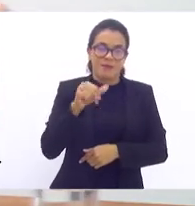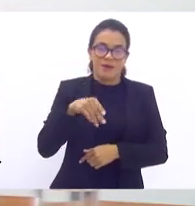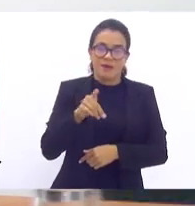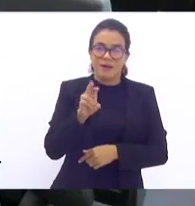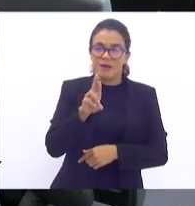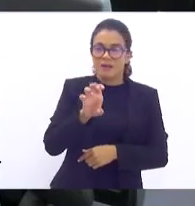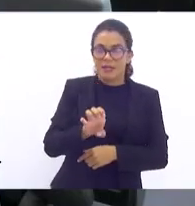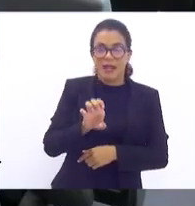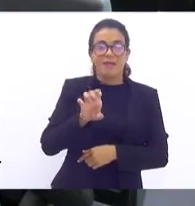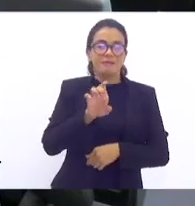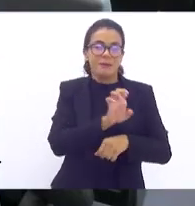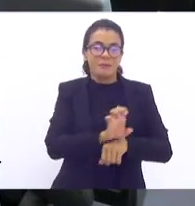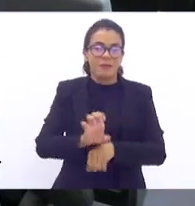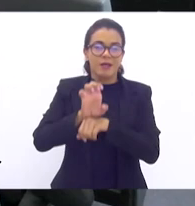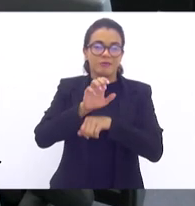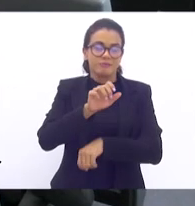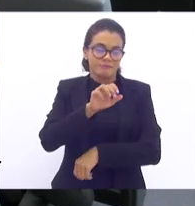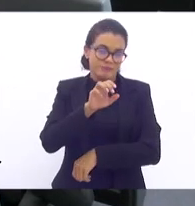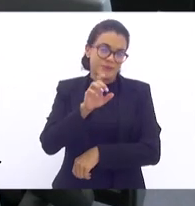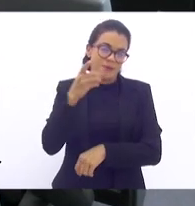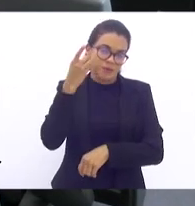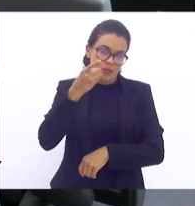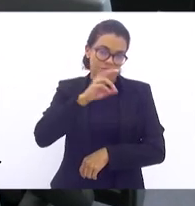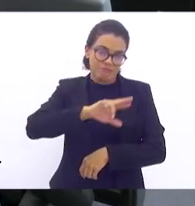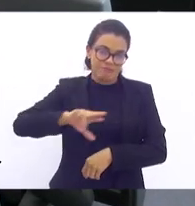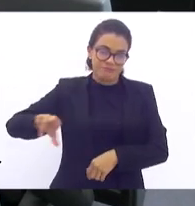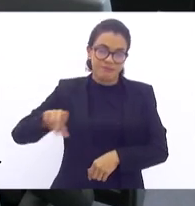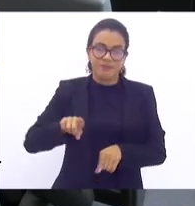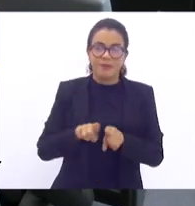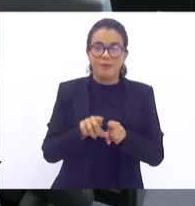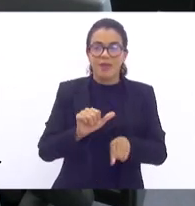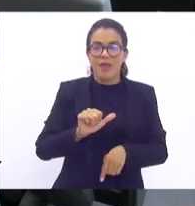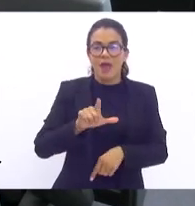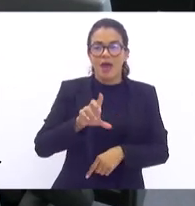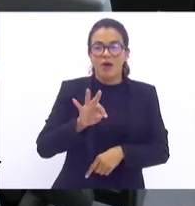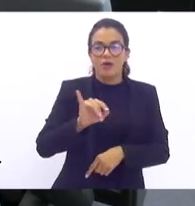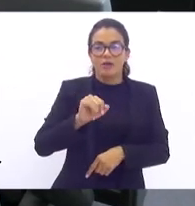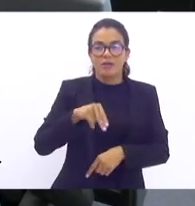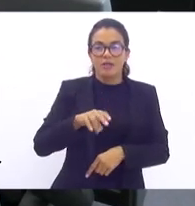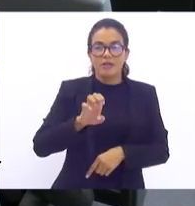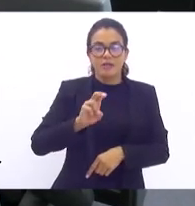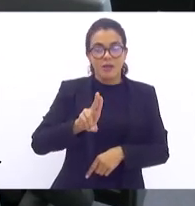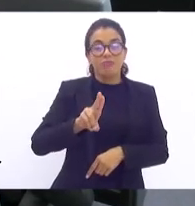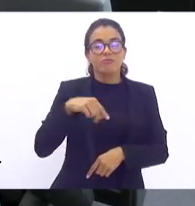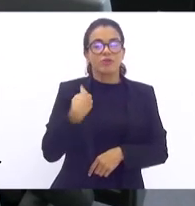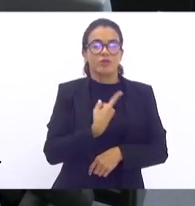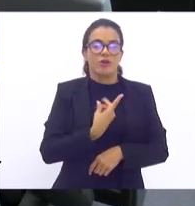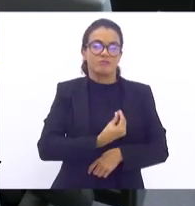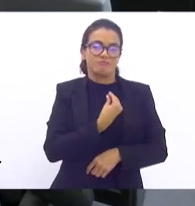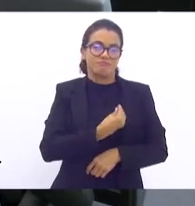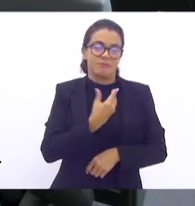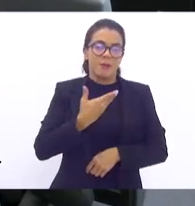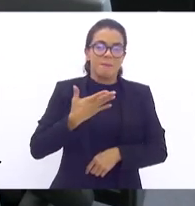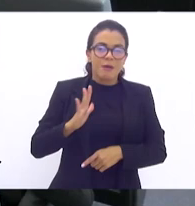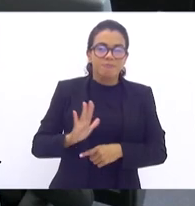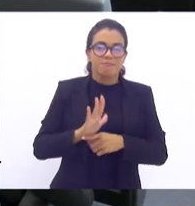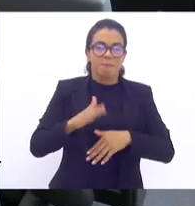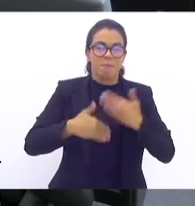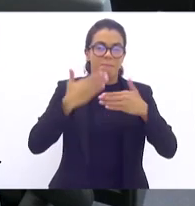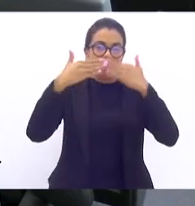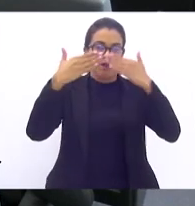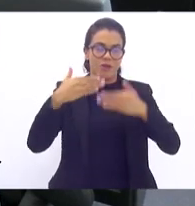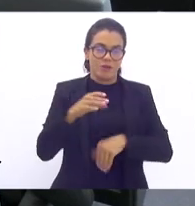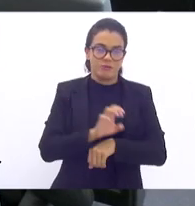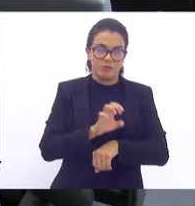os Deputado estaduais meu sempre líder auteneu que Deus te abençoe e obrigado a todos e estamos aqui para melhorar o nosso